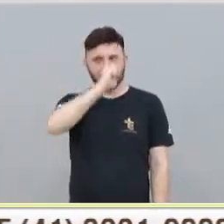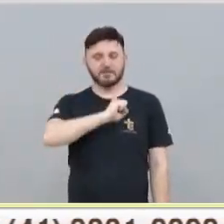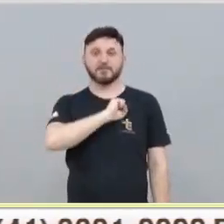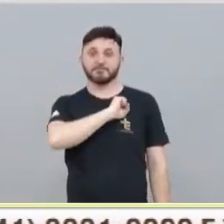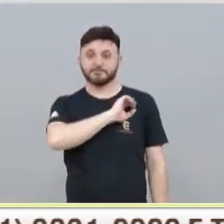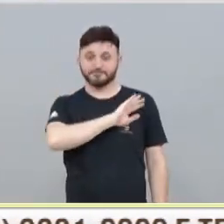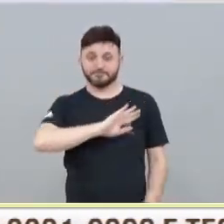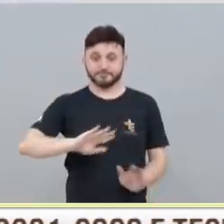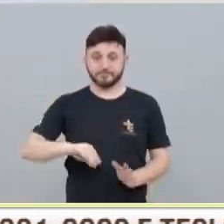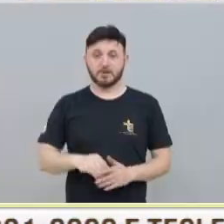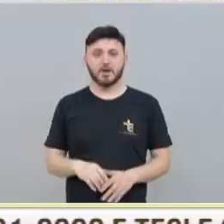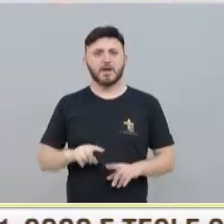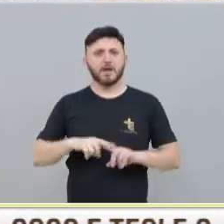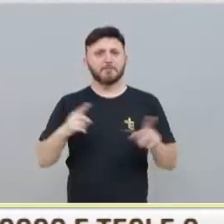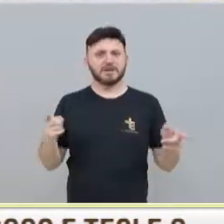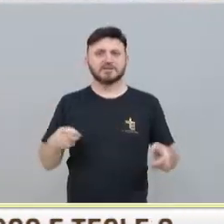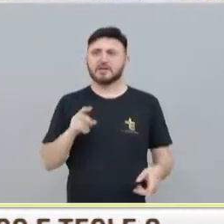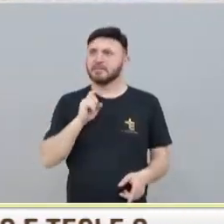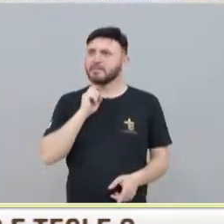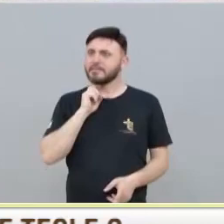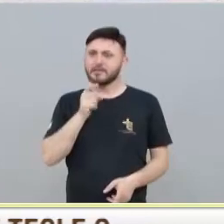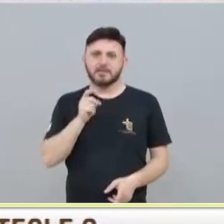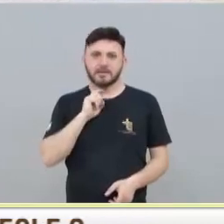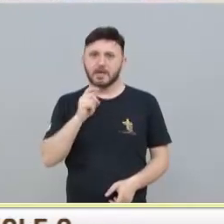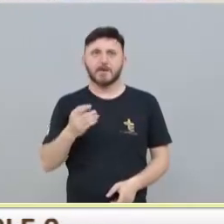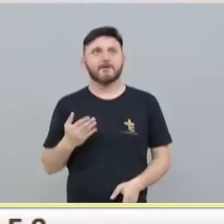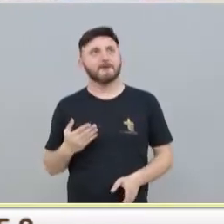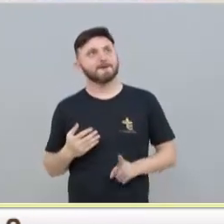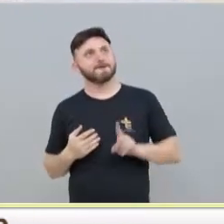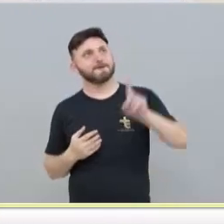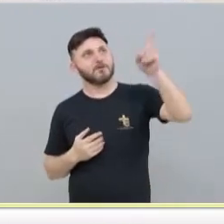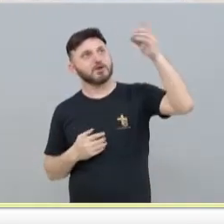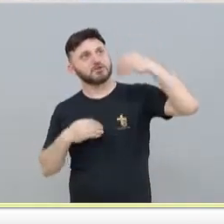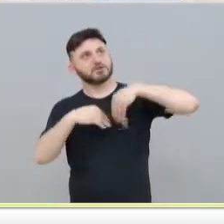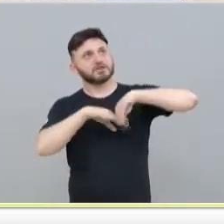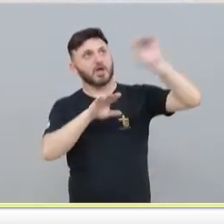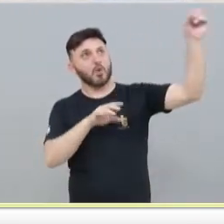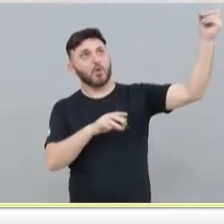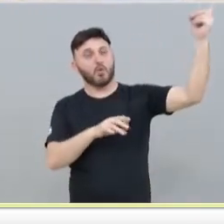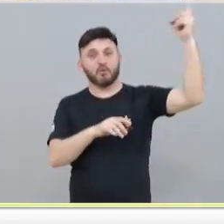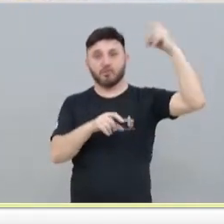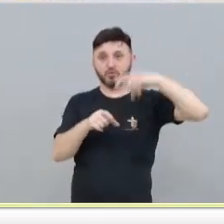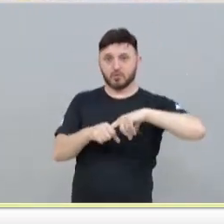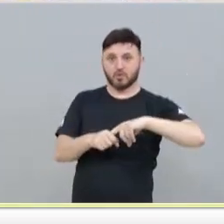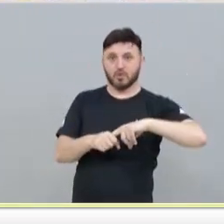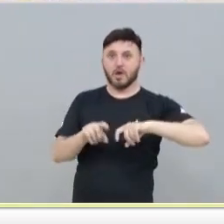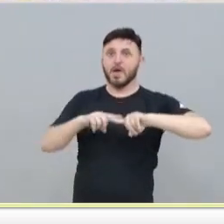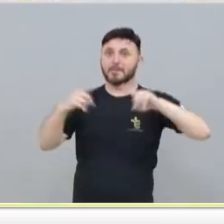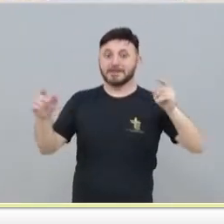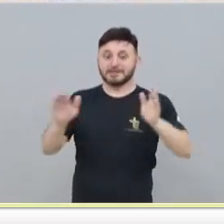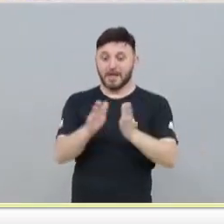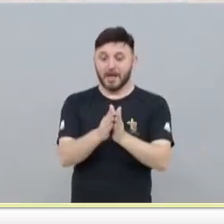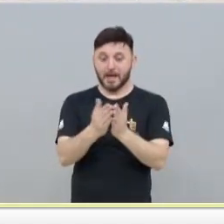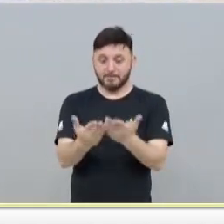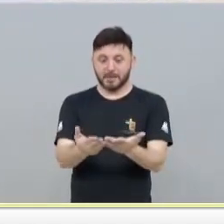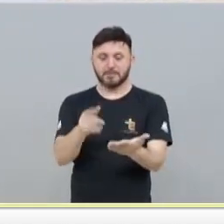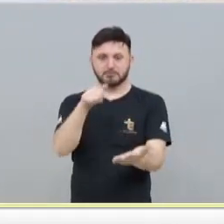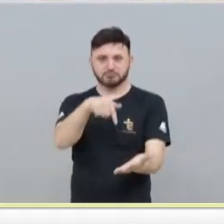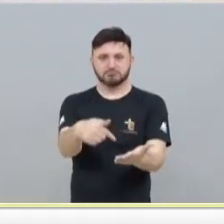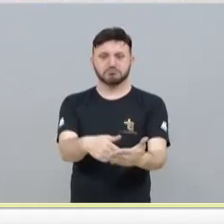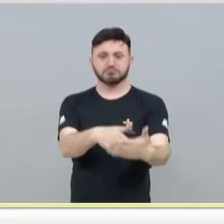ninguém foi para o céu e voltou mas a sagrada escritura nos dá certa